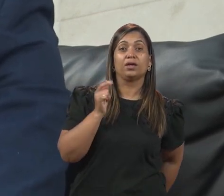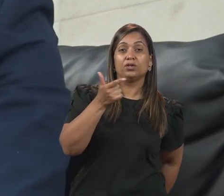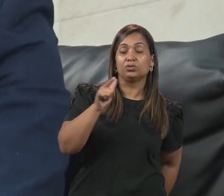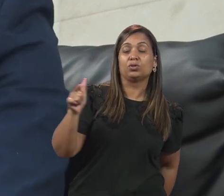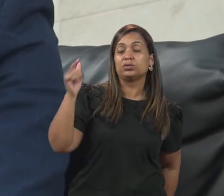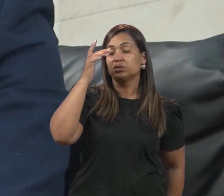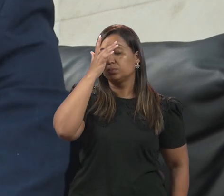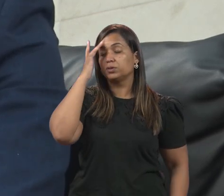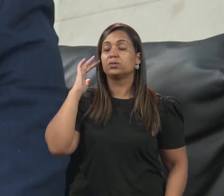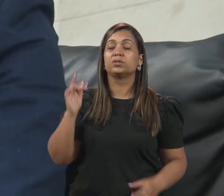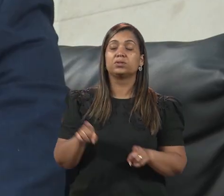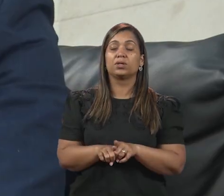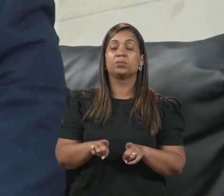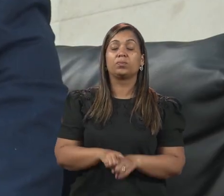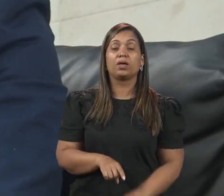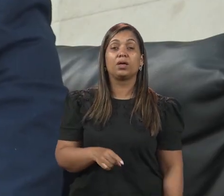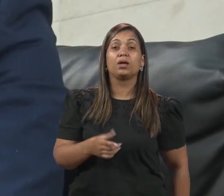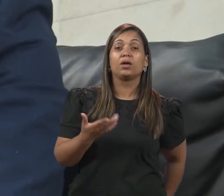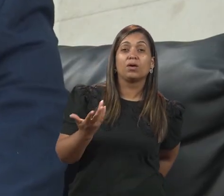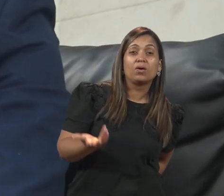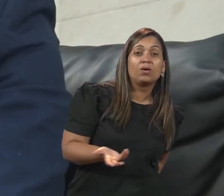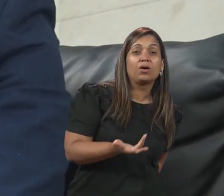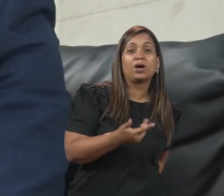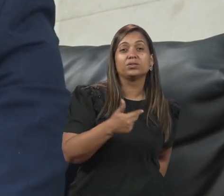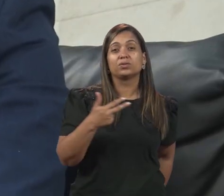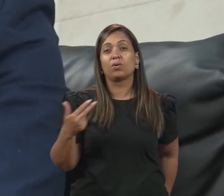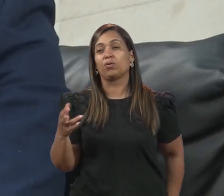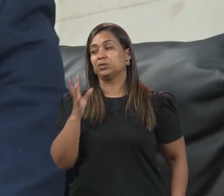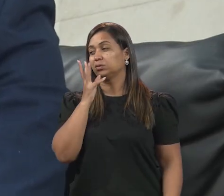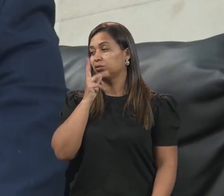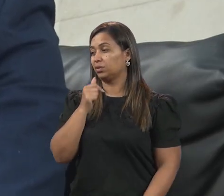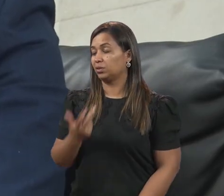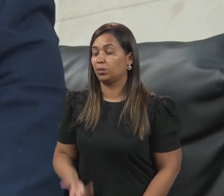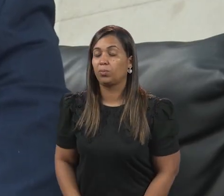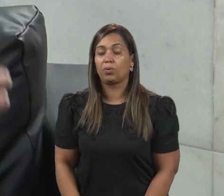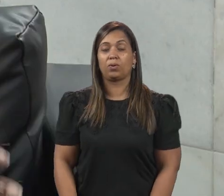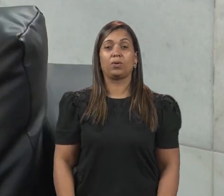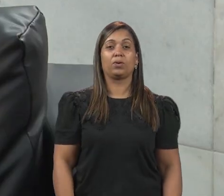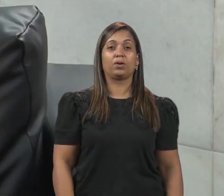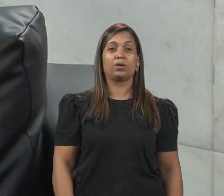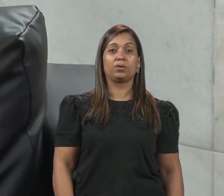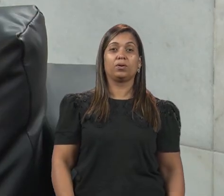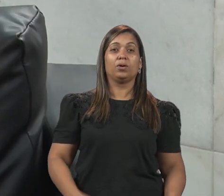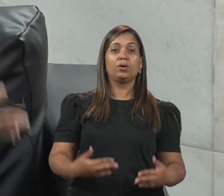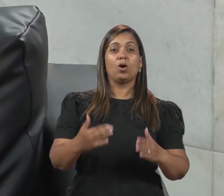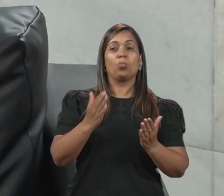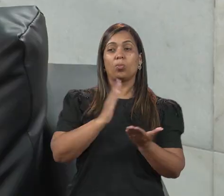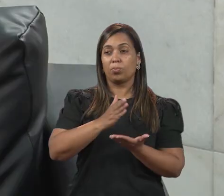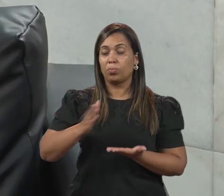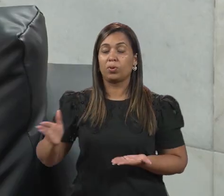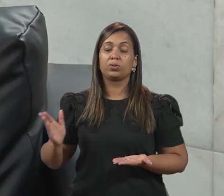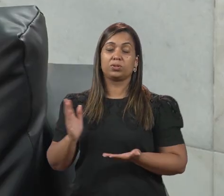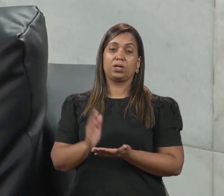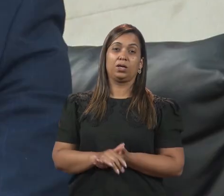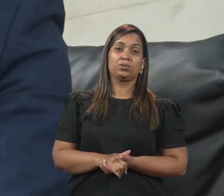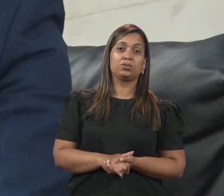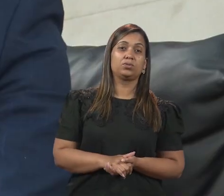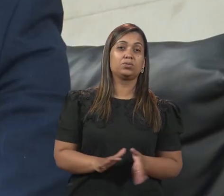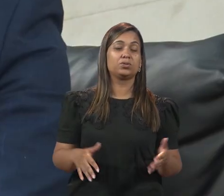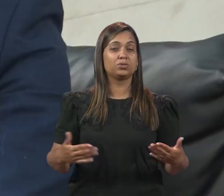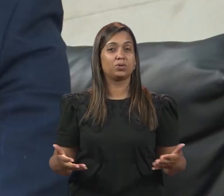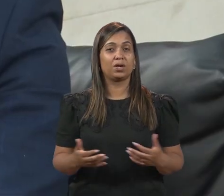demais parlamentares, sejam as burocracias, né? O próprio processo, claro, mesmo, né, vereador? Sejam